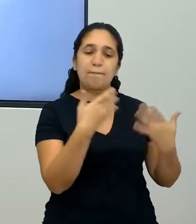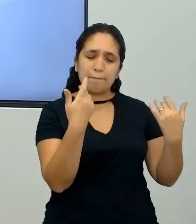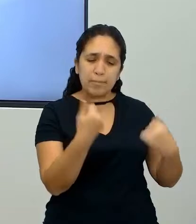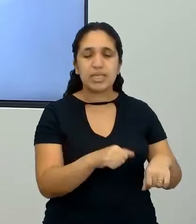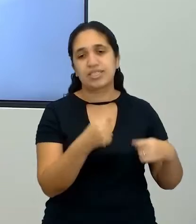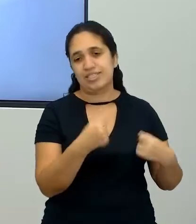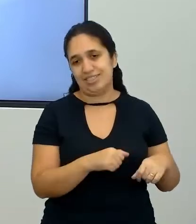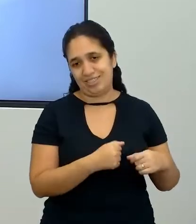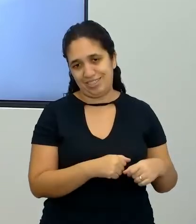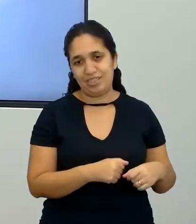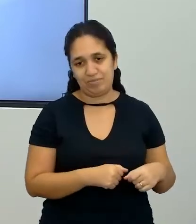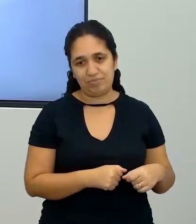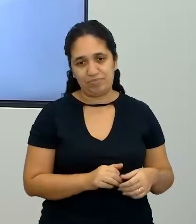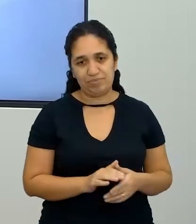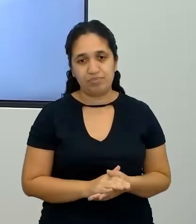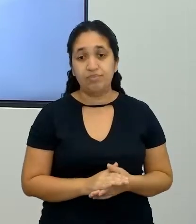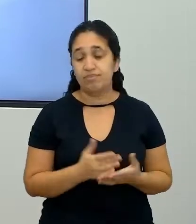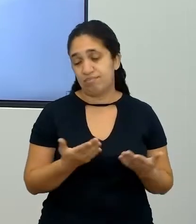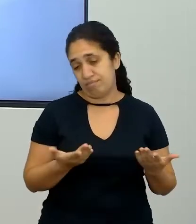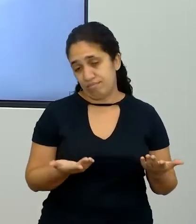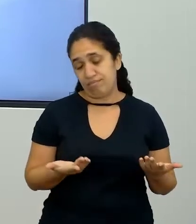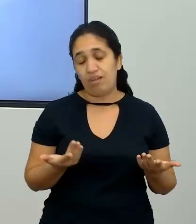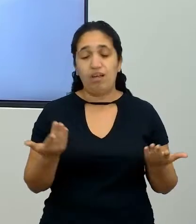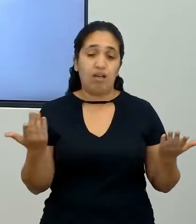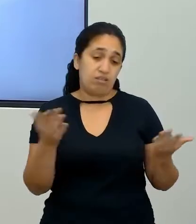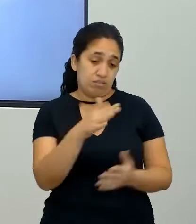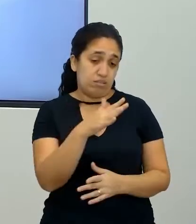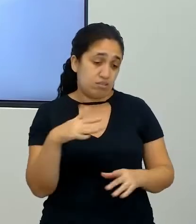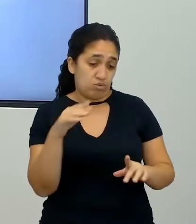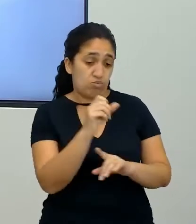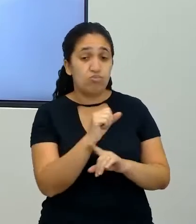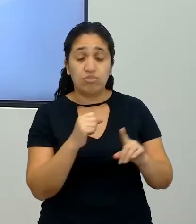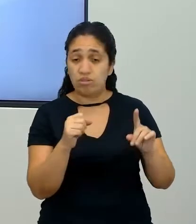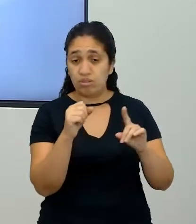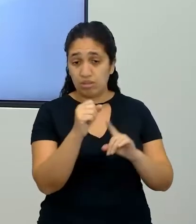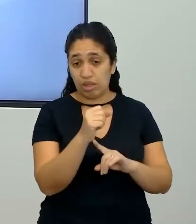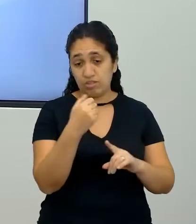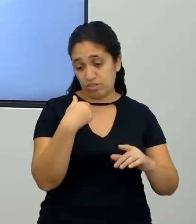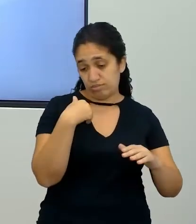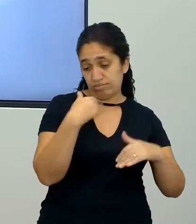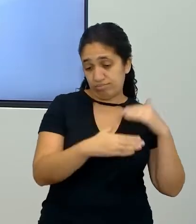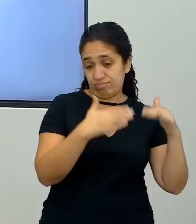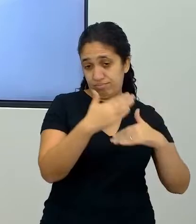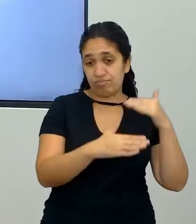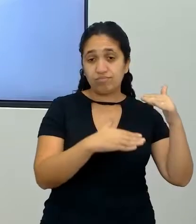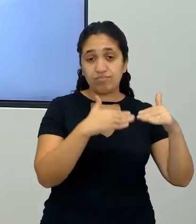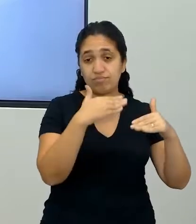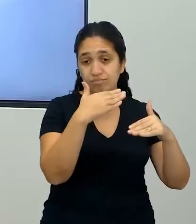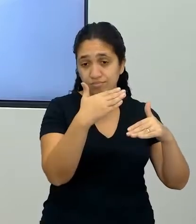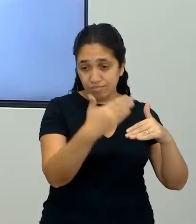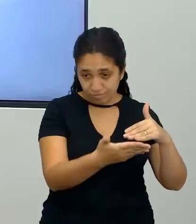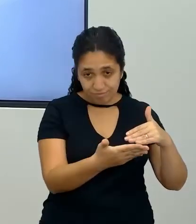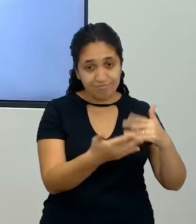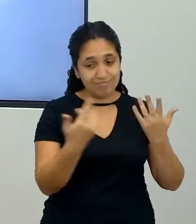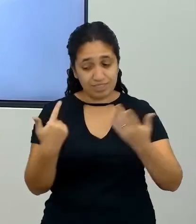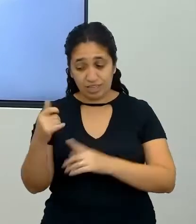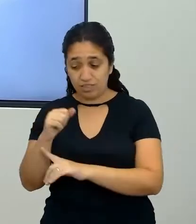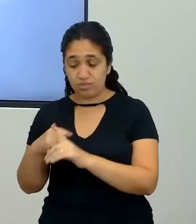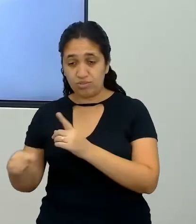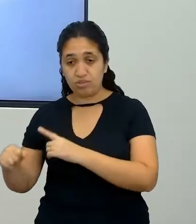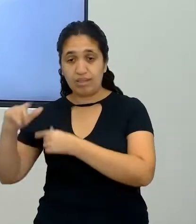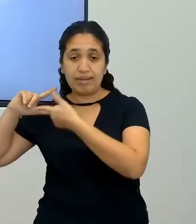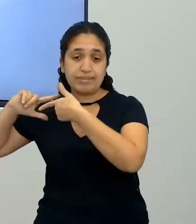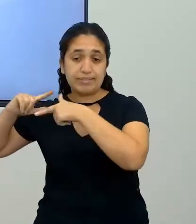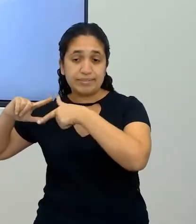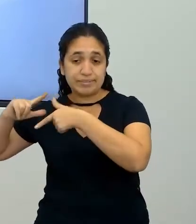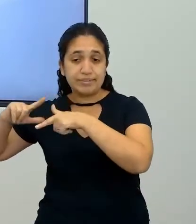Então, e é um indício também de que essas sociedades modernas elas se desenvolveram em relação às sociedades